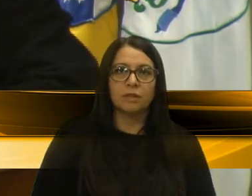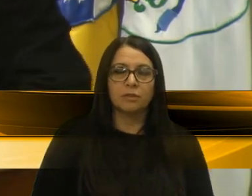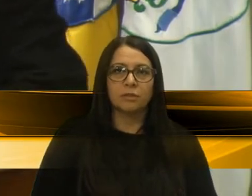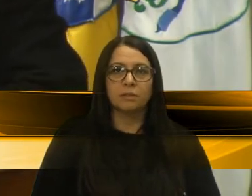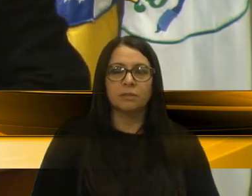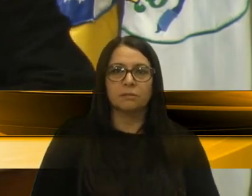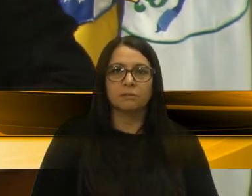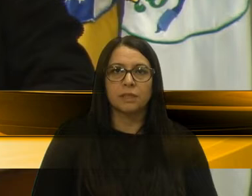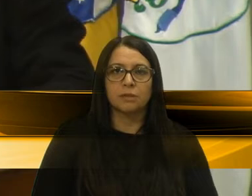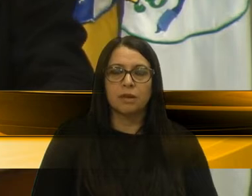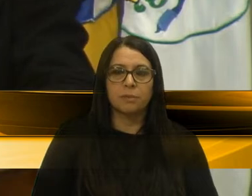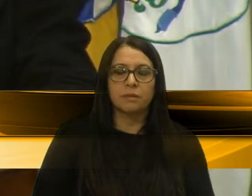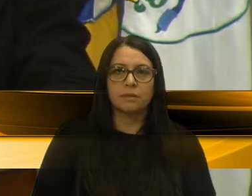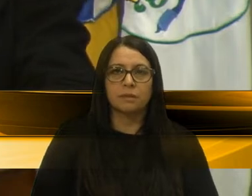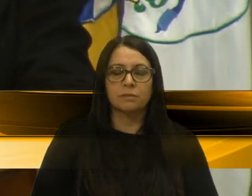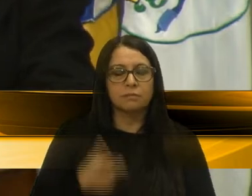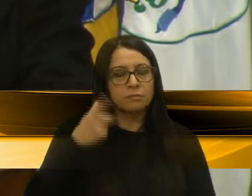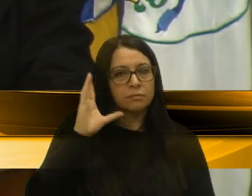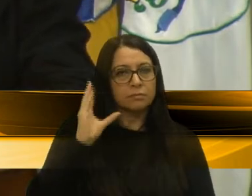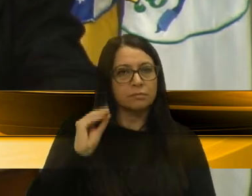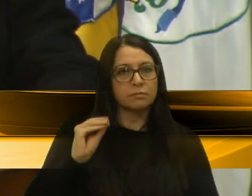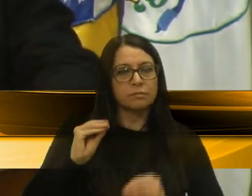ontem à noite,